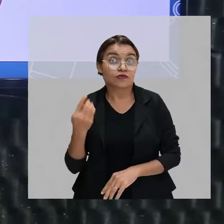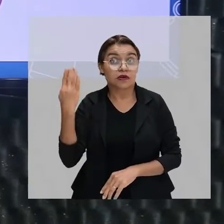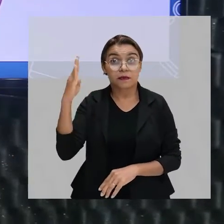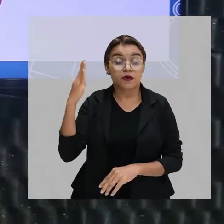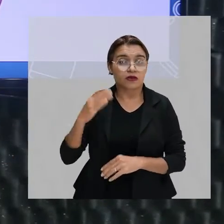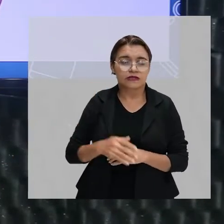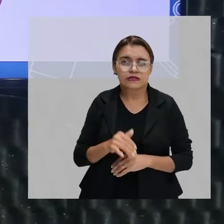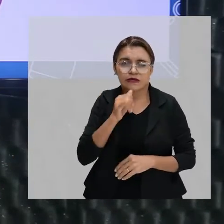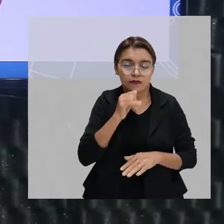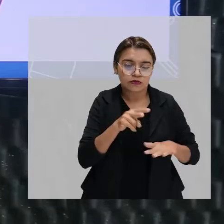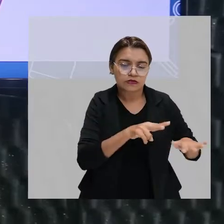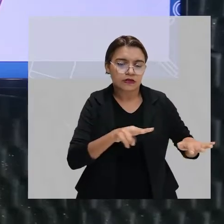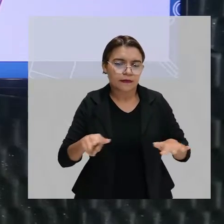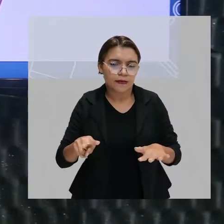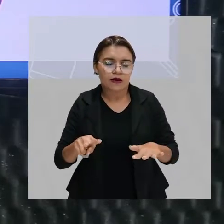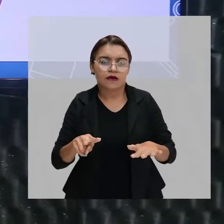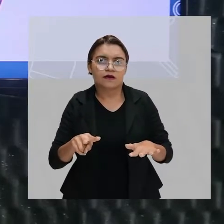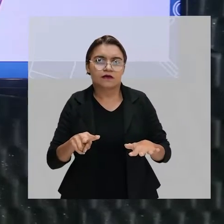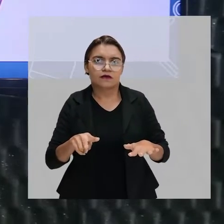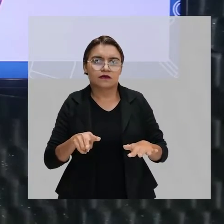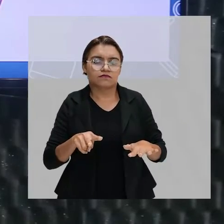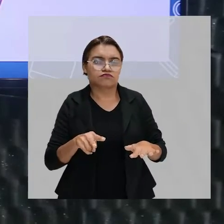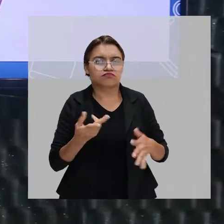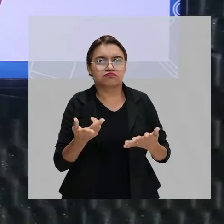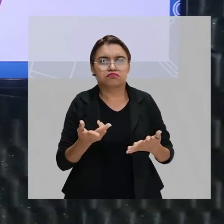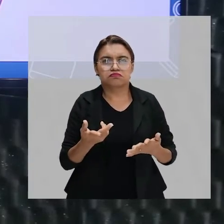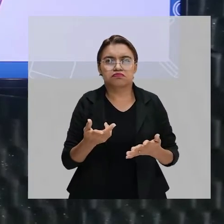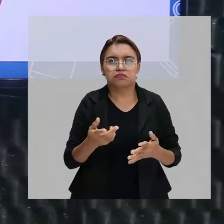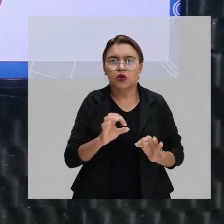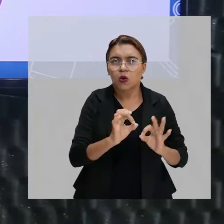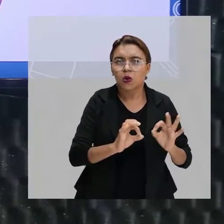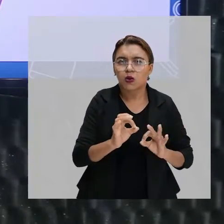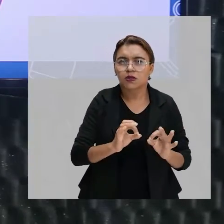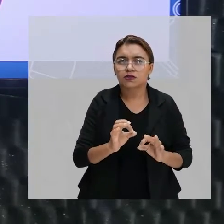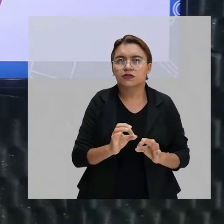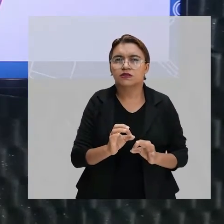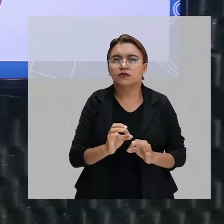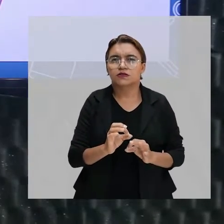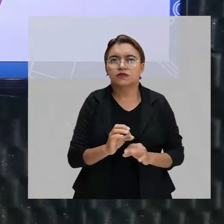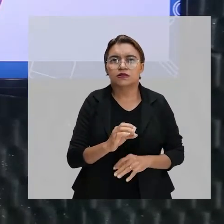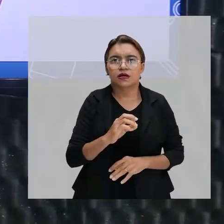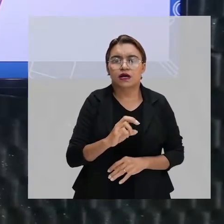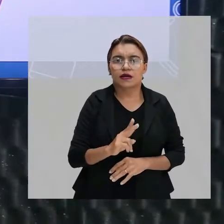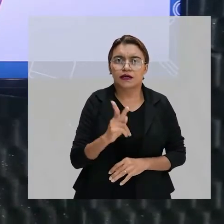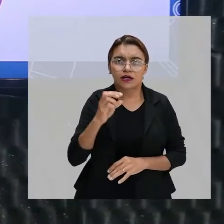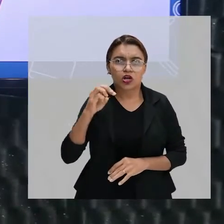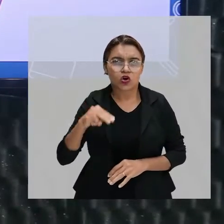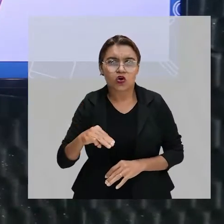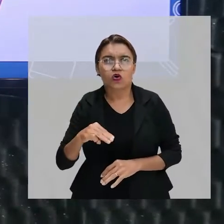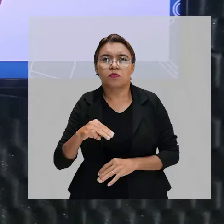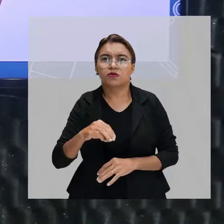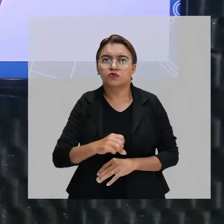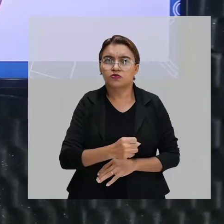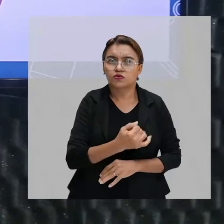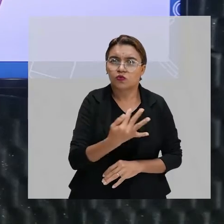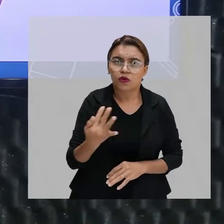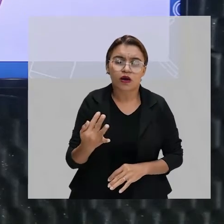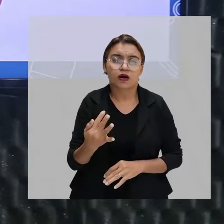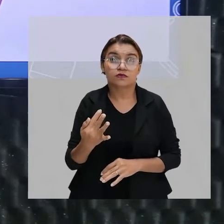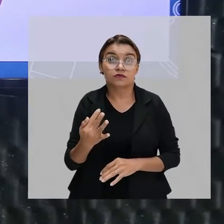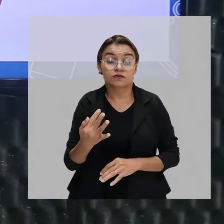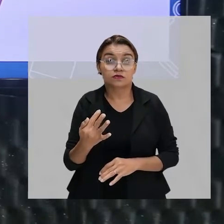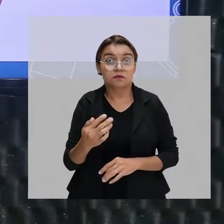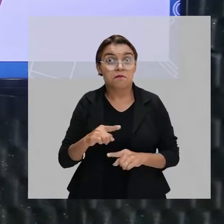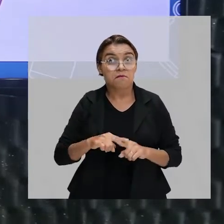essa semana vocês vão fazer segunda tantos quilômetros tem essa tanto quarta descanso quem tá tanto sexta tanto sábado tanto